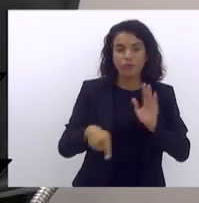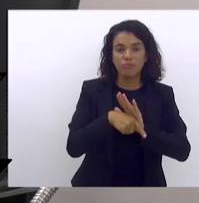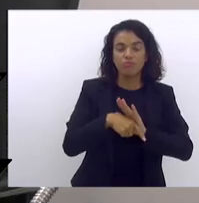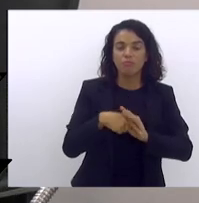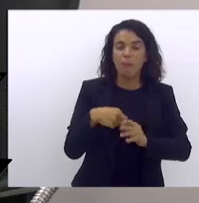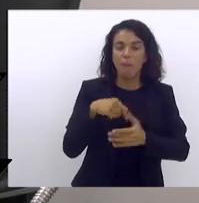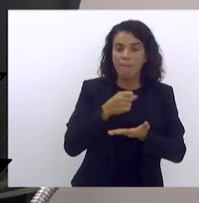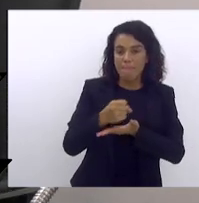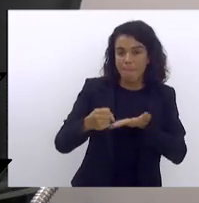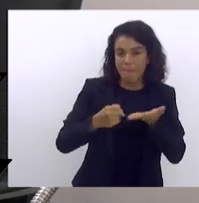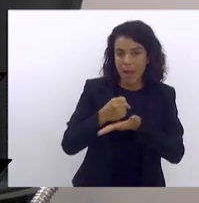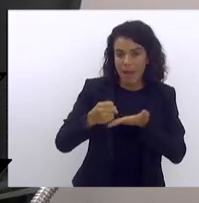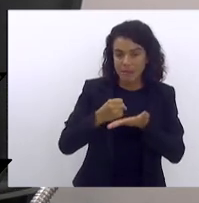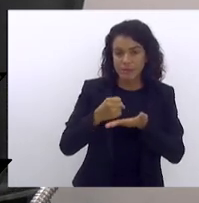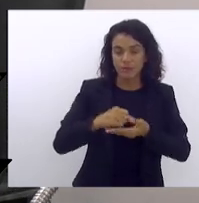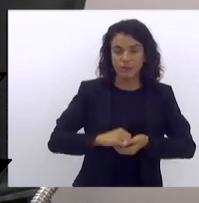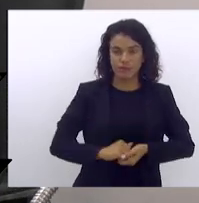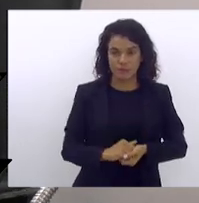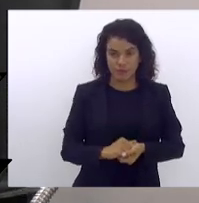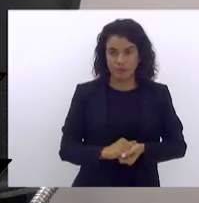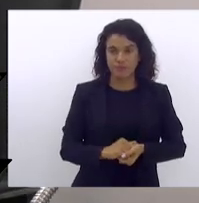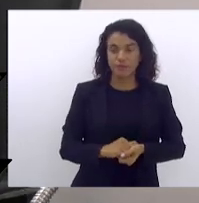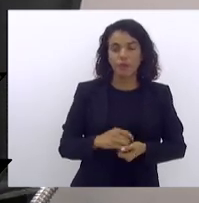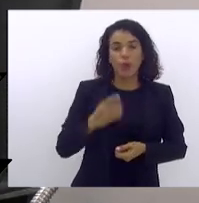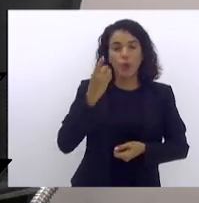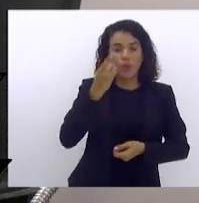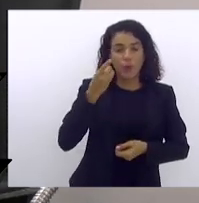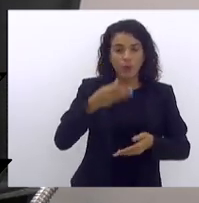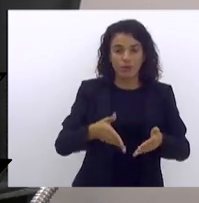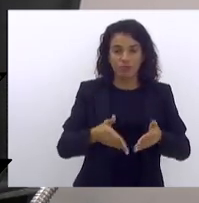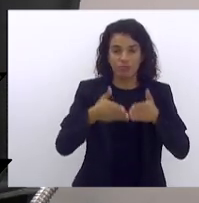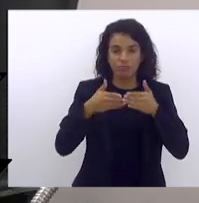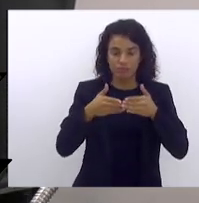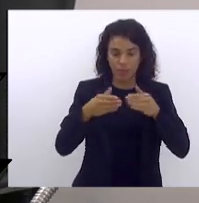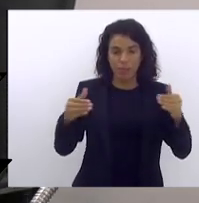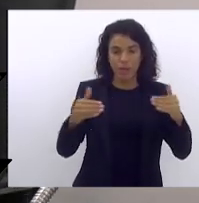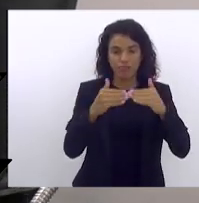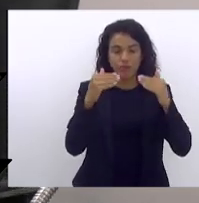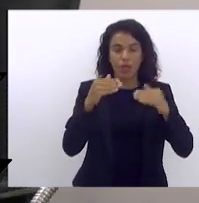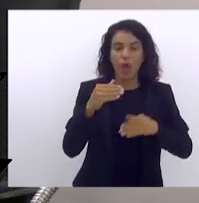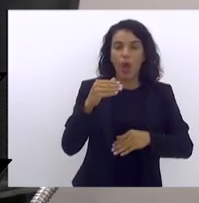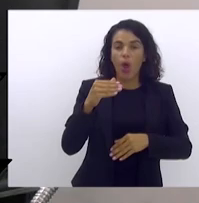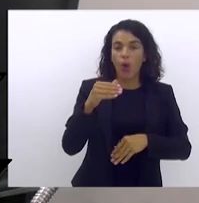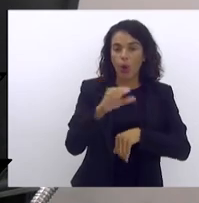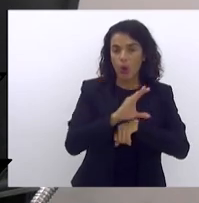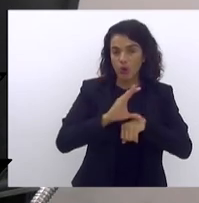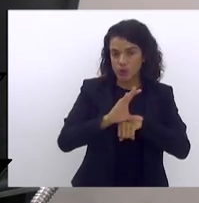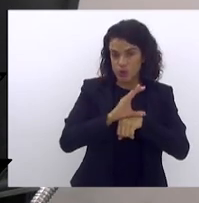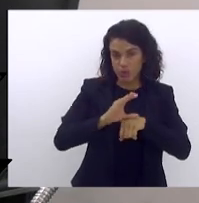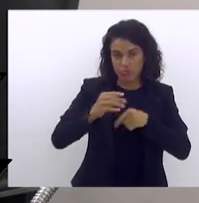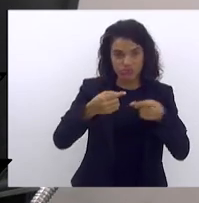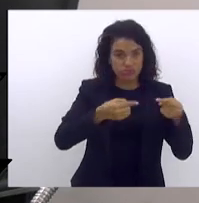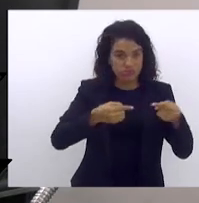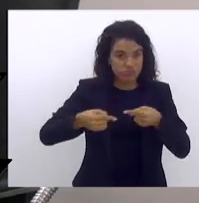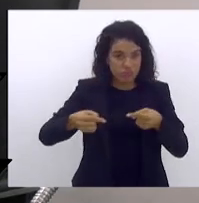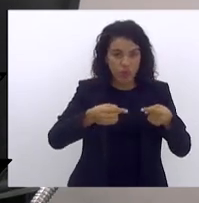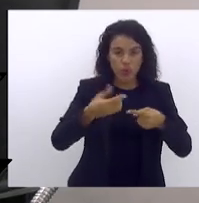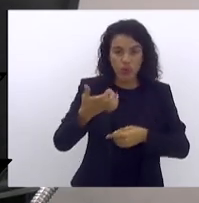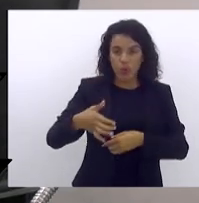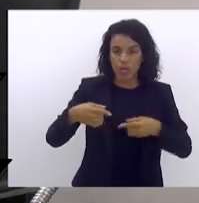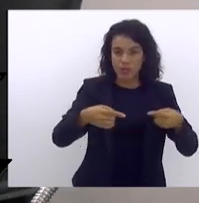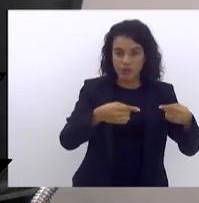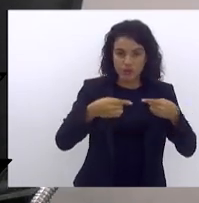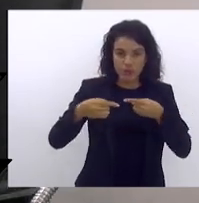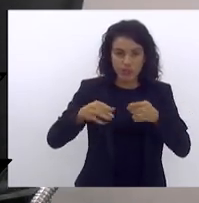Janeiro. Ao parecer, o deputado Vinícius Cozzolino se ausentou brevemente aqui, é pela constitucionalidade. Em discussão. Não havendo quem